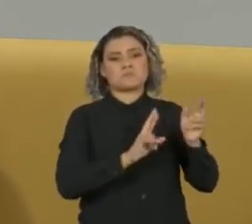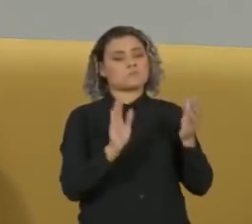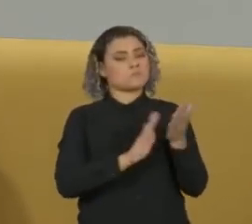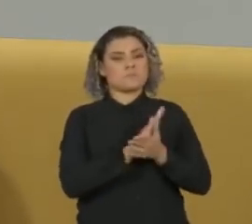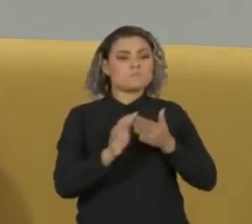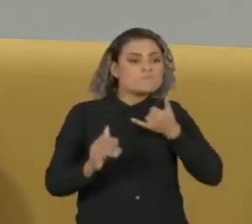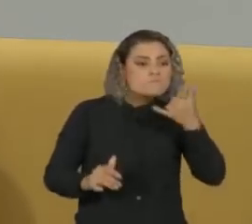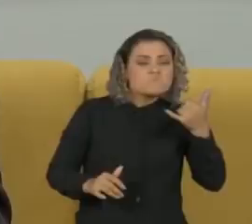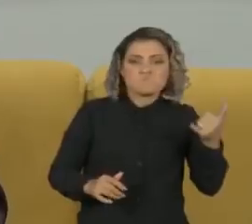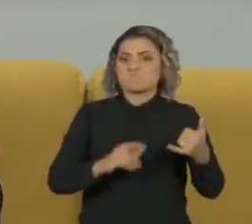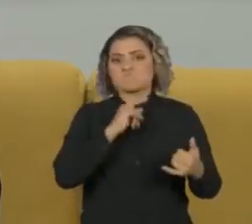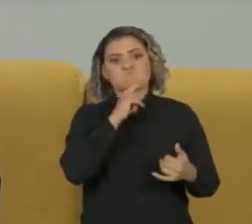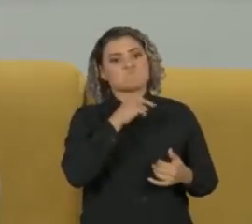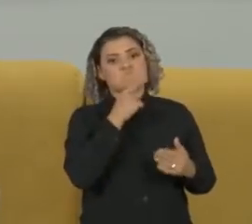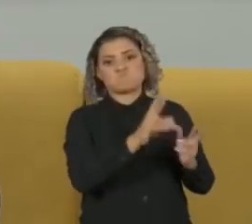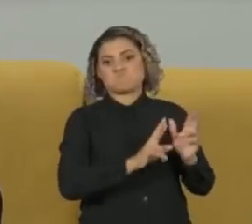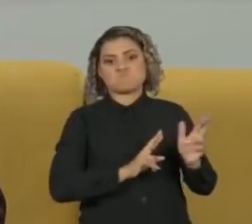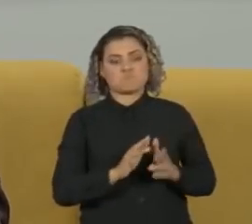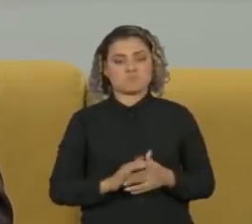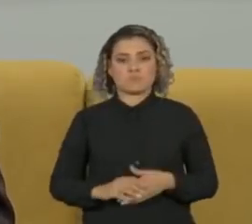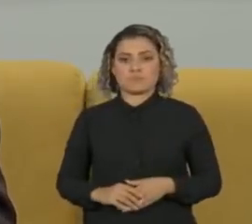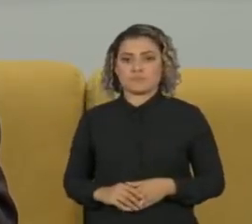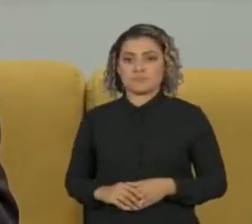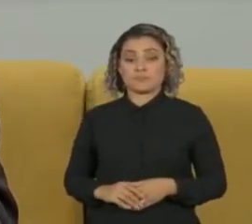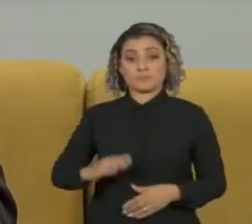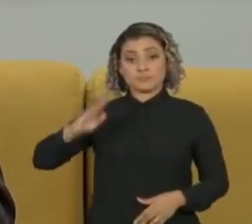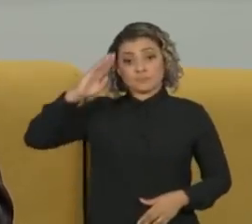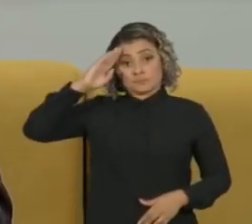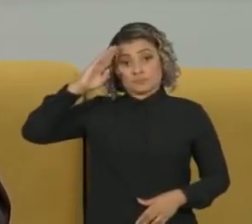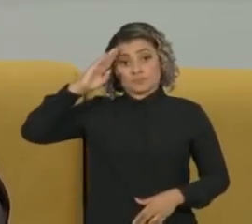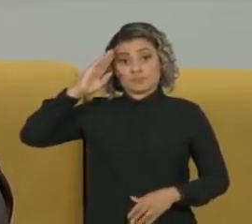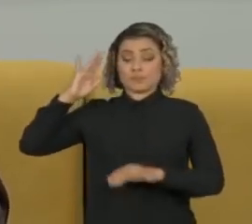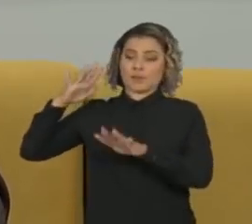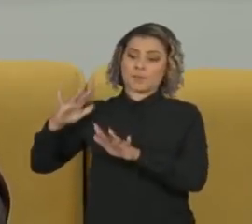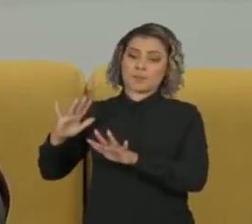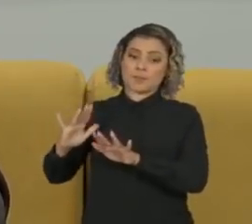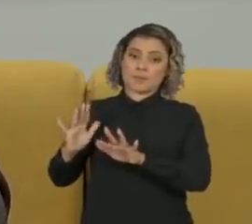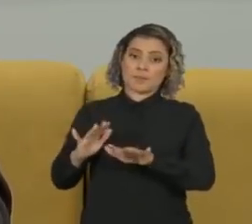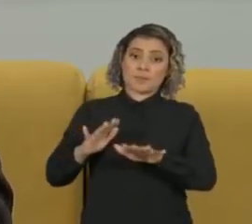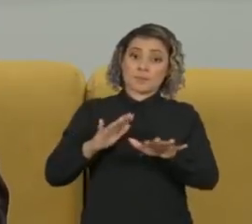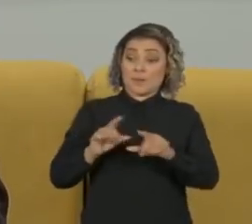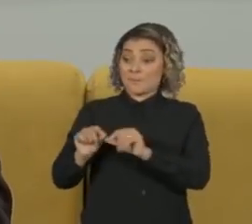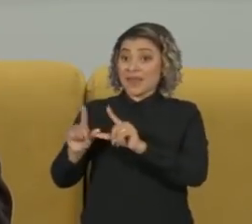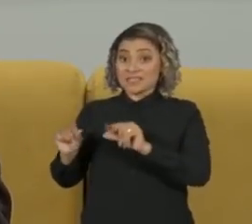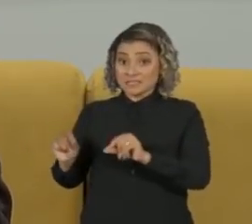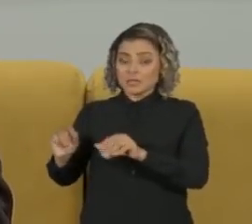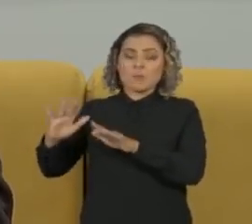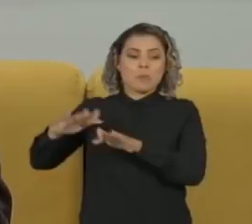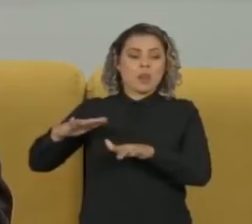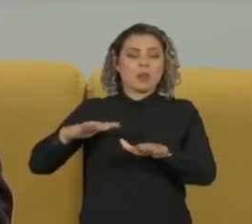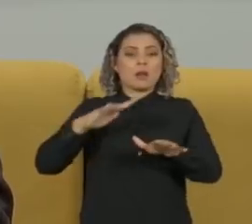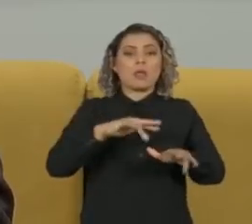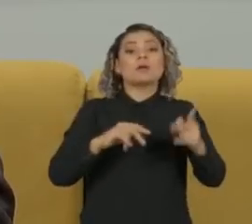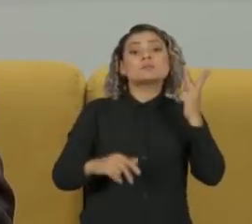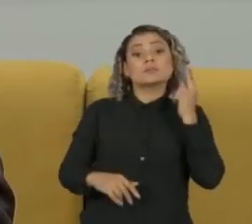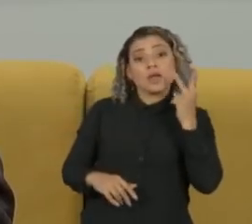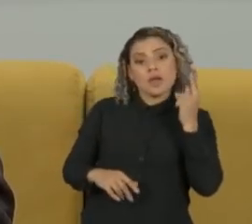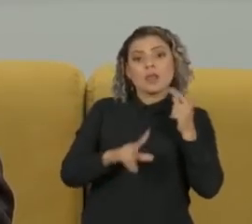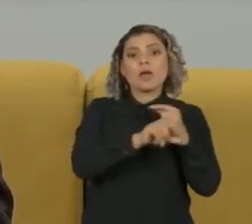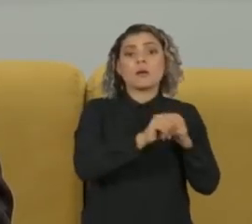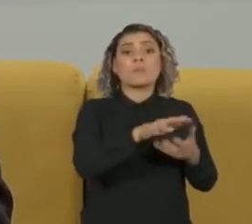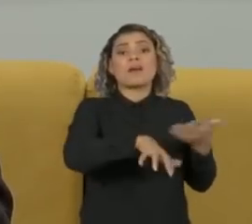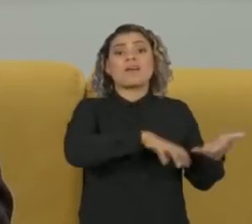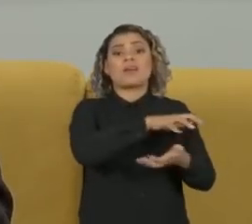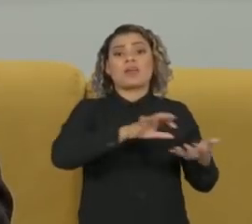nosso questionamento. Tropas da Força Nacional devem seguir daqui a pouco de Brasília em direção ao Ceará para conter a greve